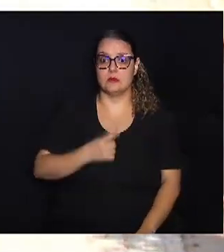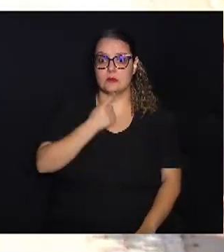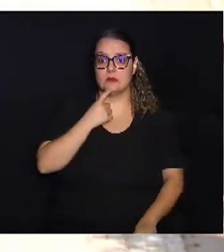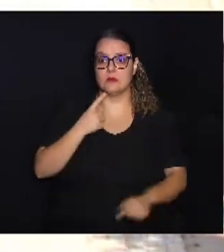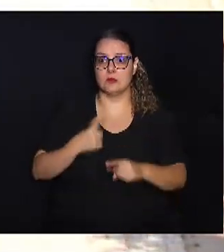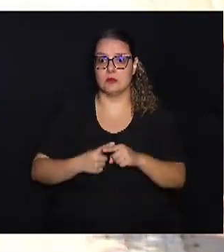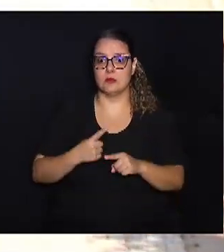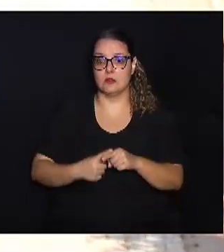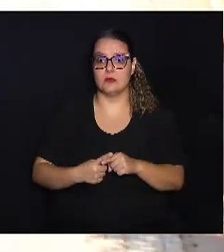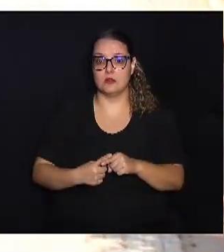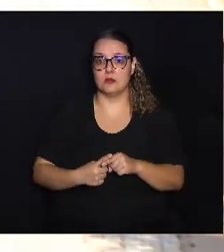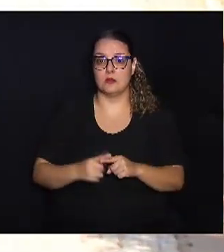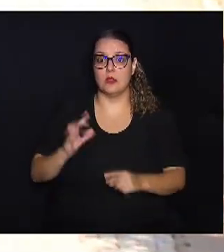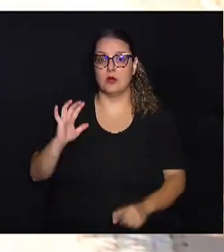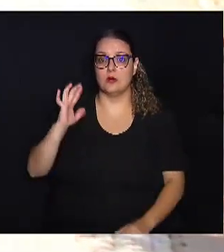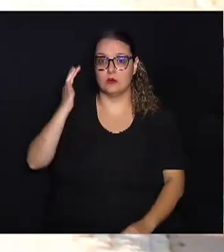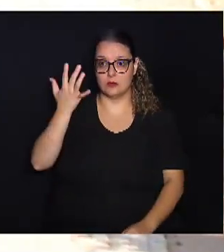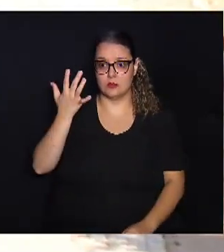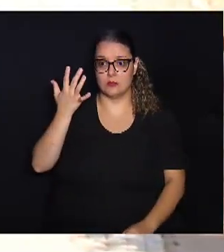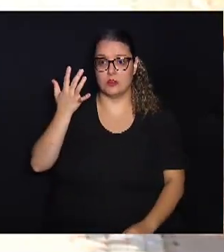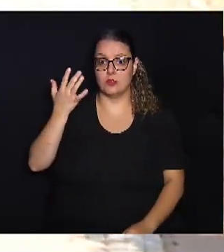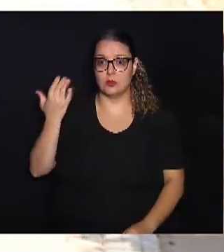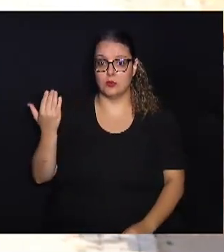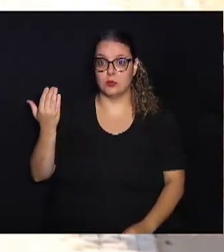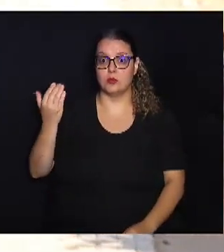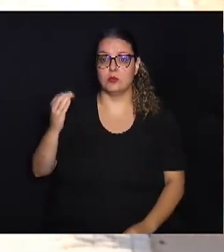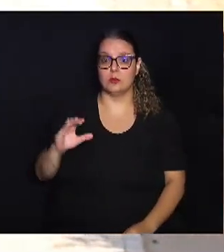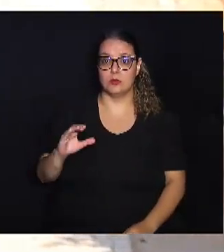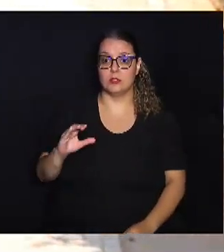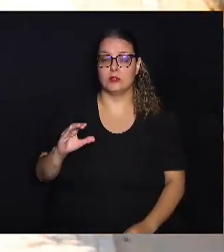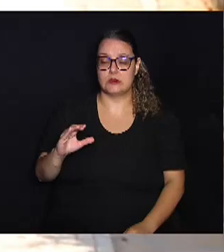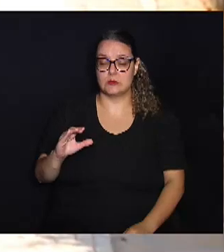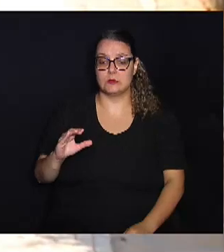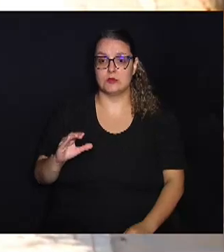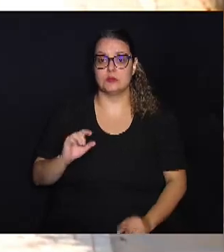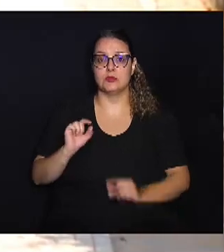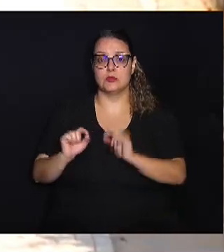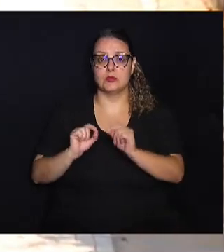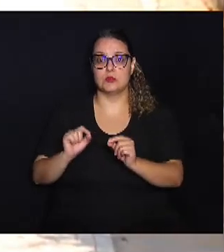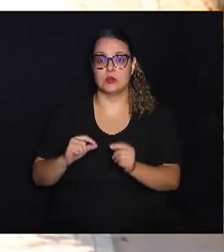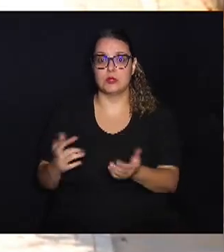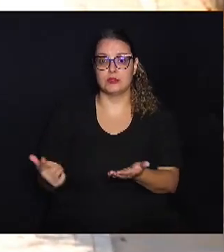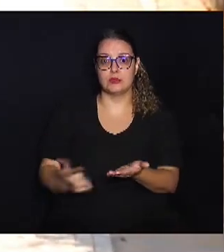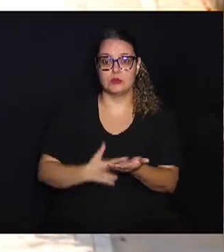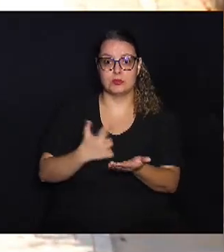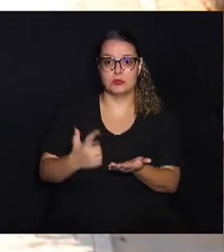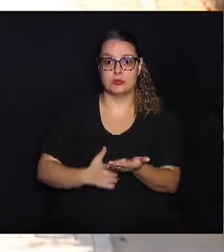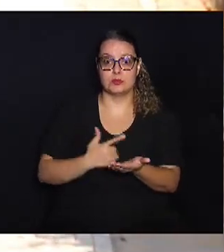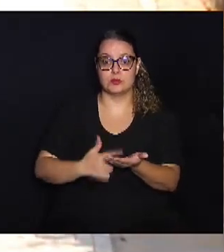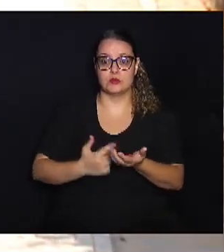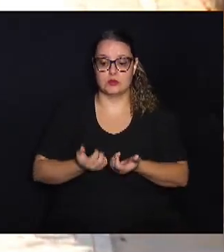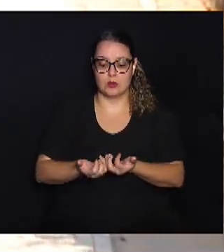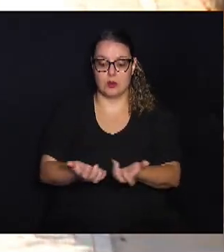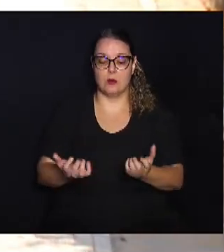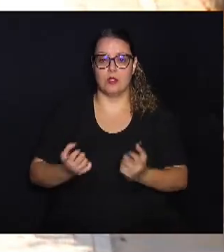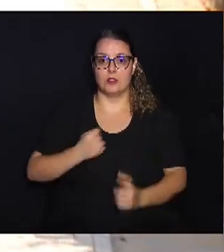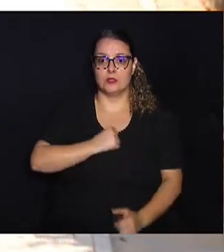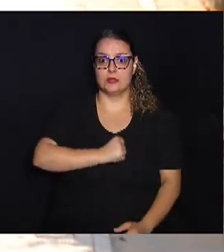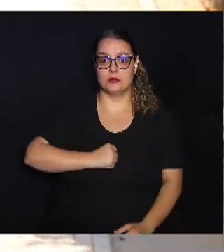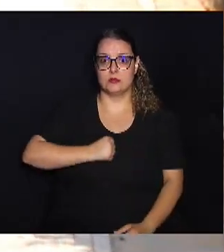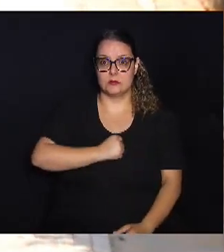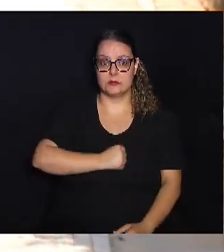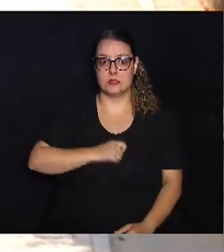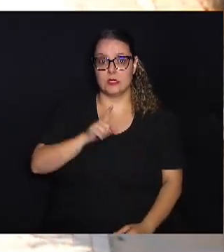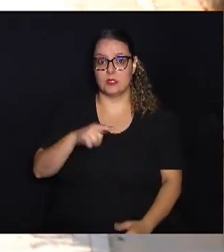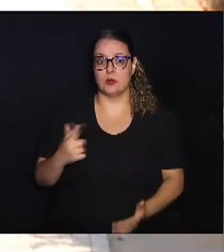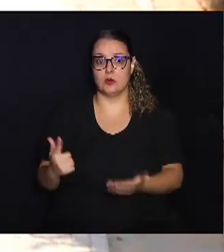porque aconteceu o lançamento, gente, o lançamento do livro do Cemitério da Saudade. É um